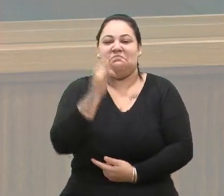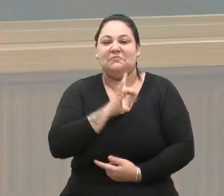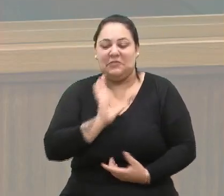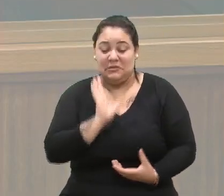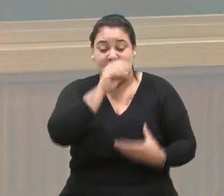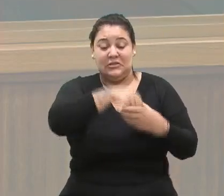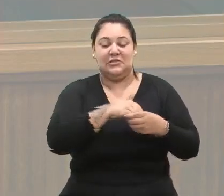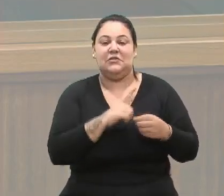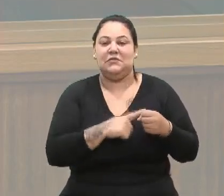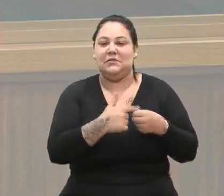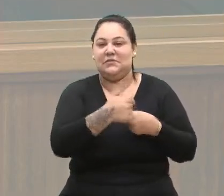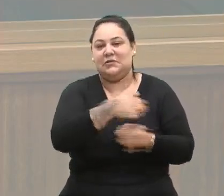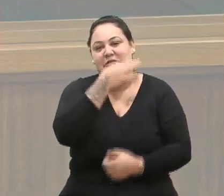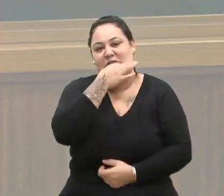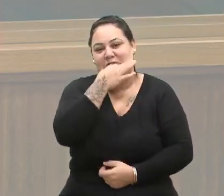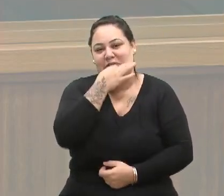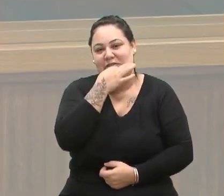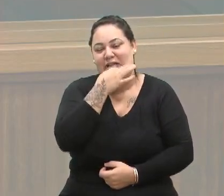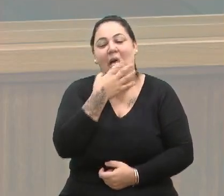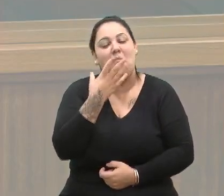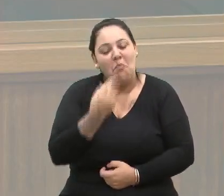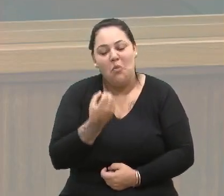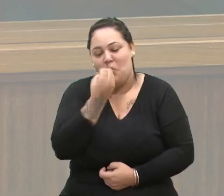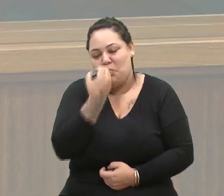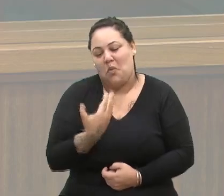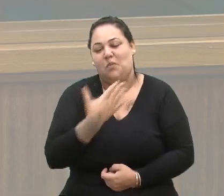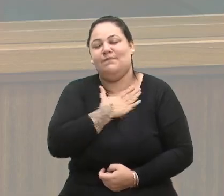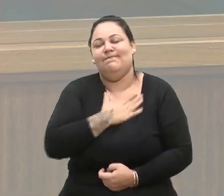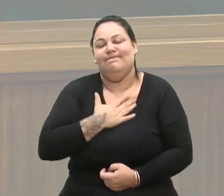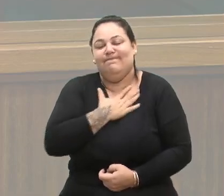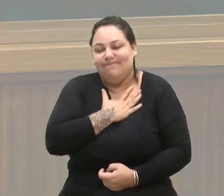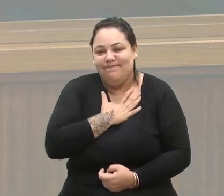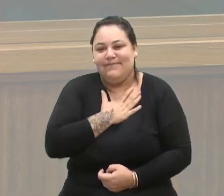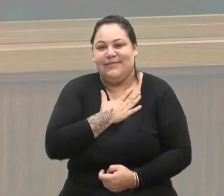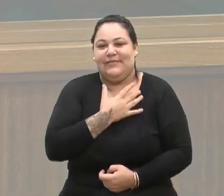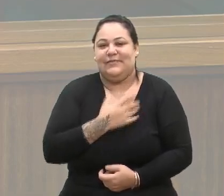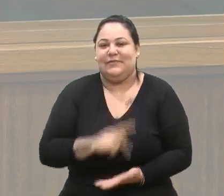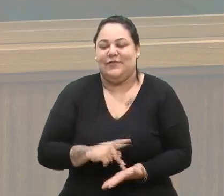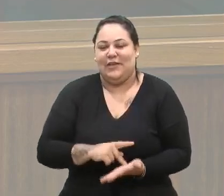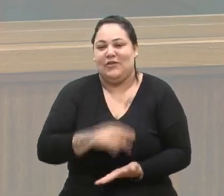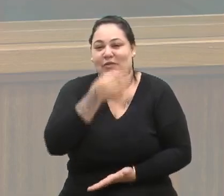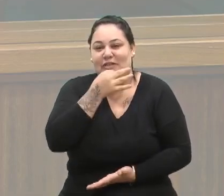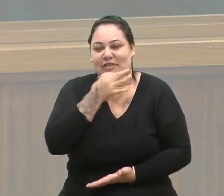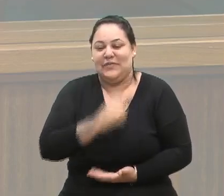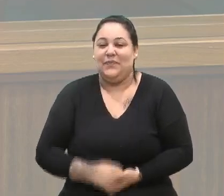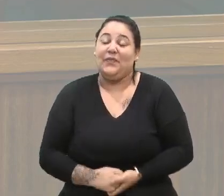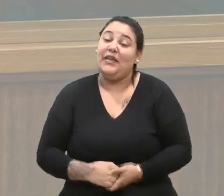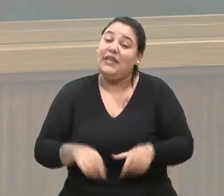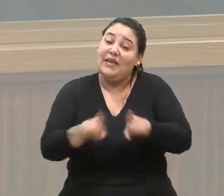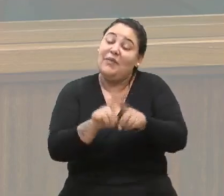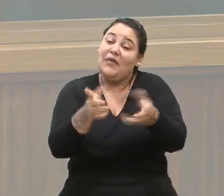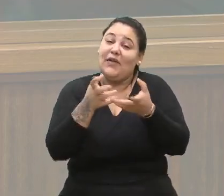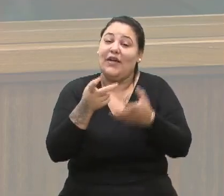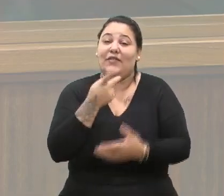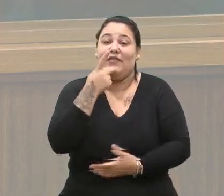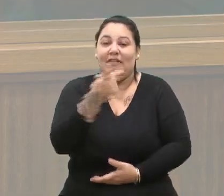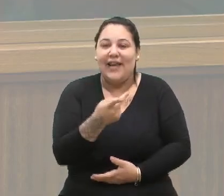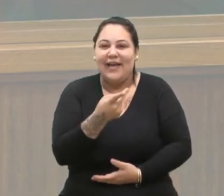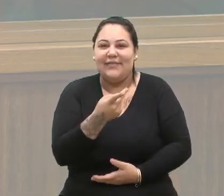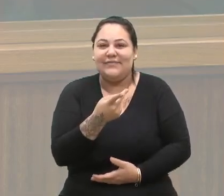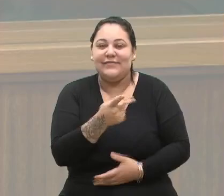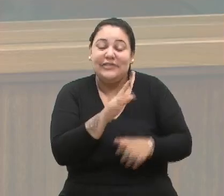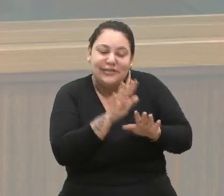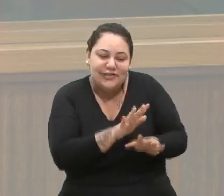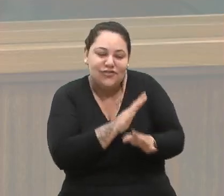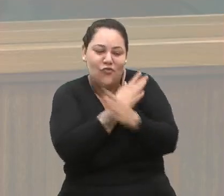da nossa cidade, é algo muito bom para Caxias do Sul. E quero também dizer que eu quero deixar um